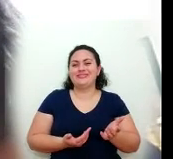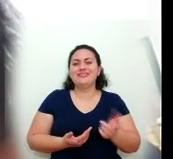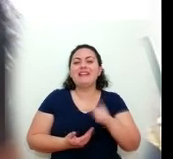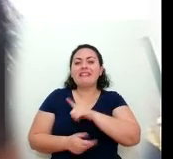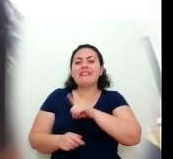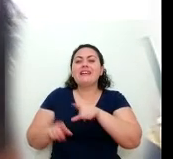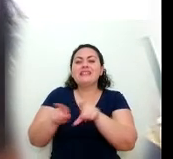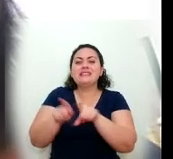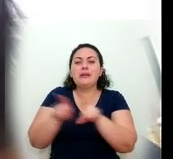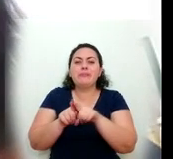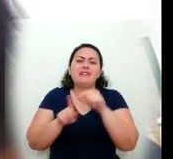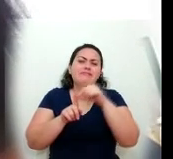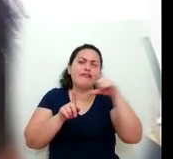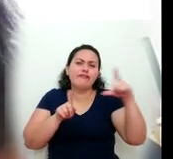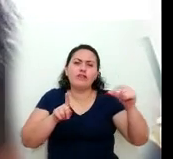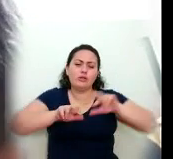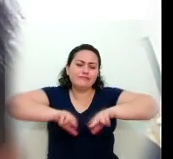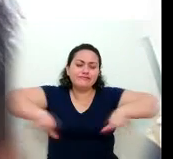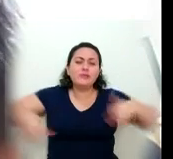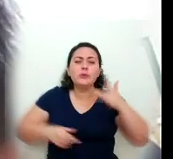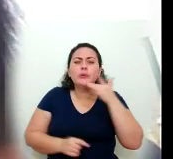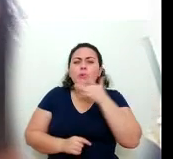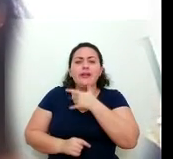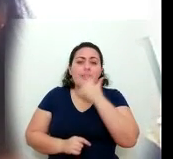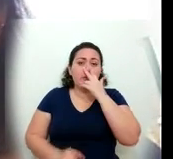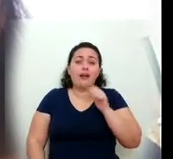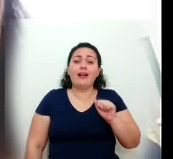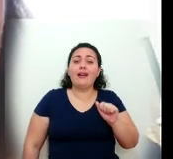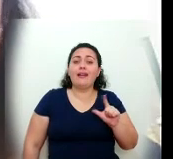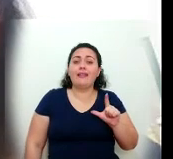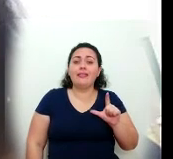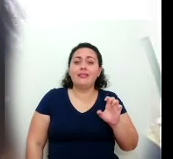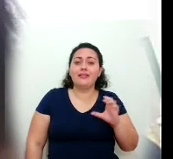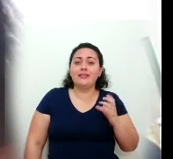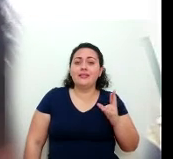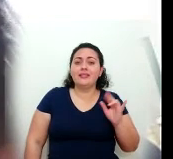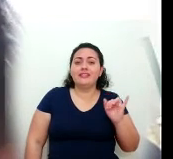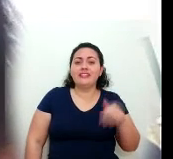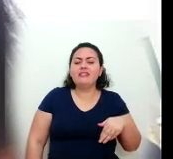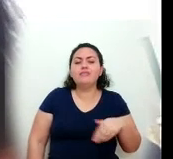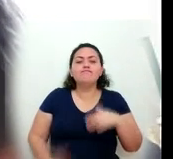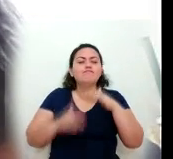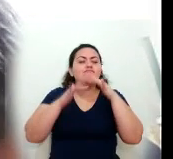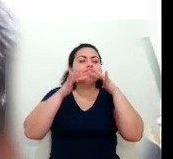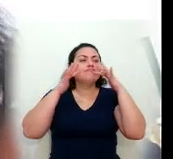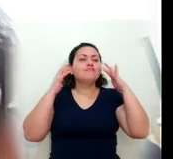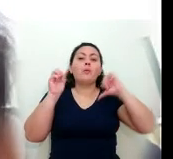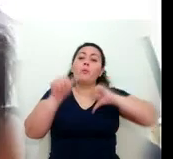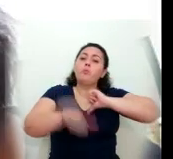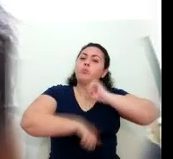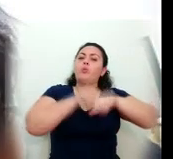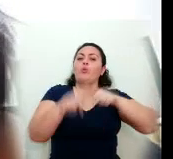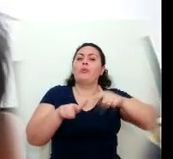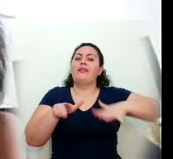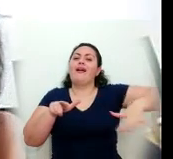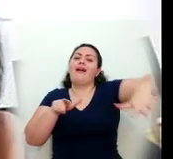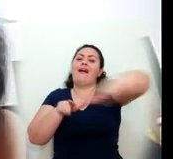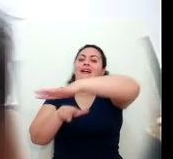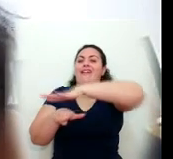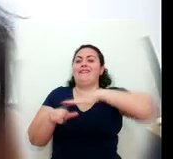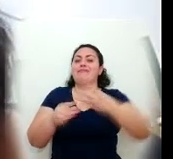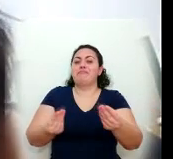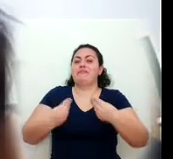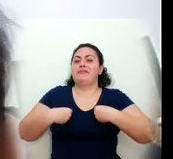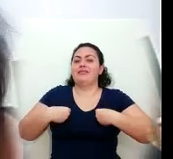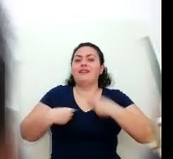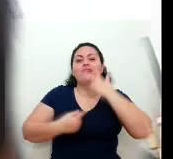pão, né, dessas ervas aromáticas que são deliciosas, como o alecrim, né, então, assim, eles literalmente, né, vão modificando um pouco